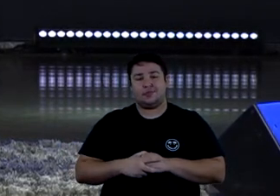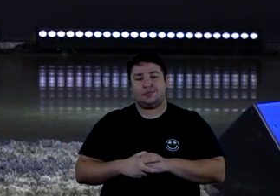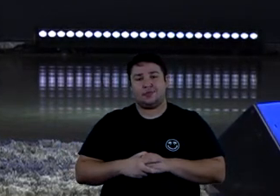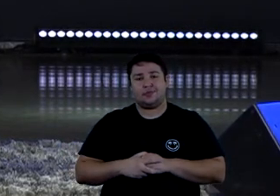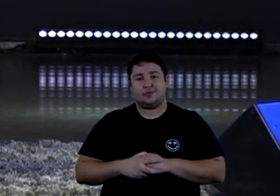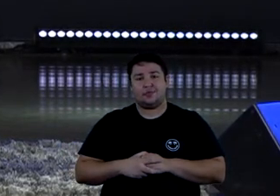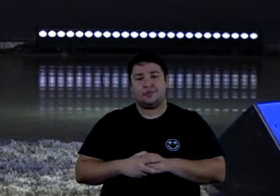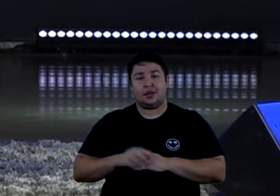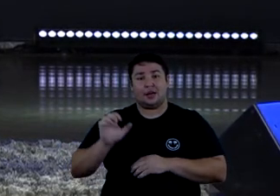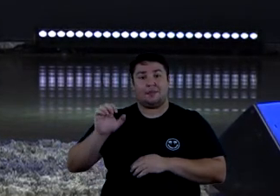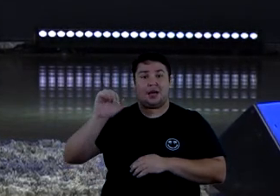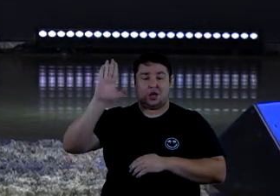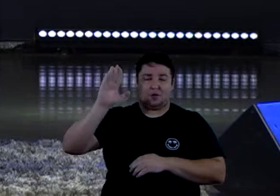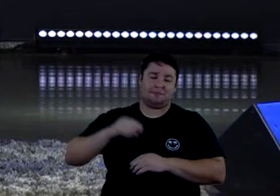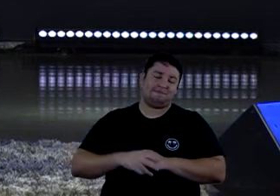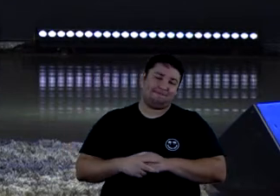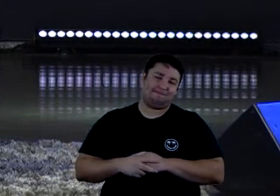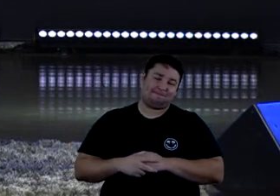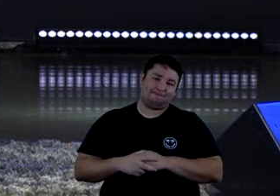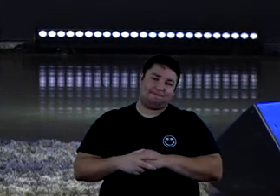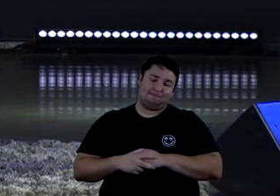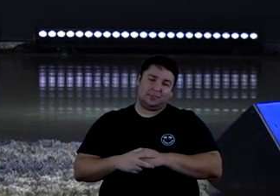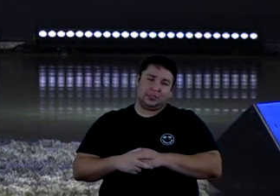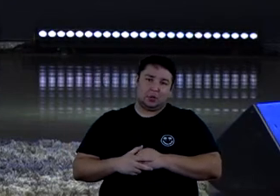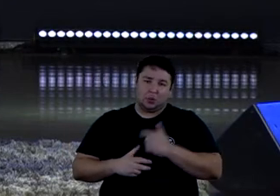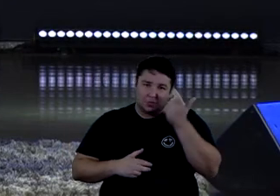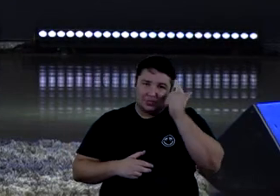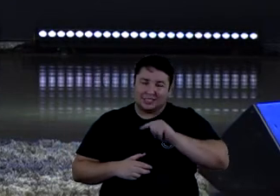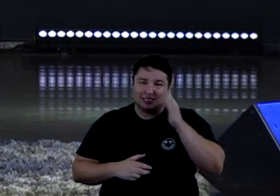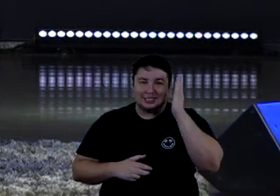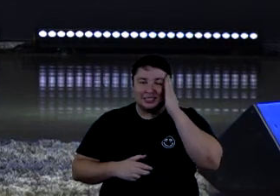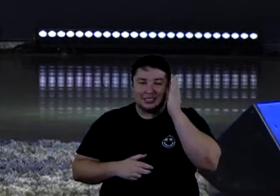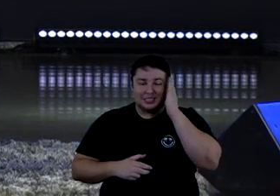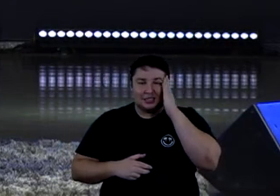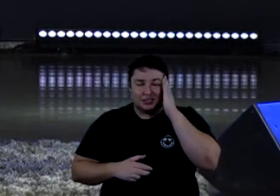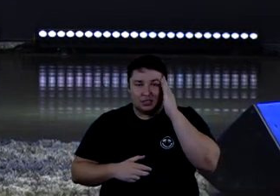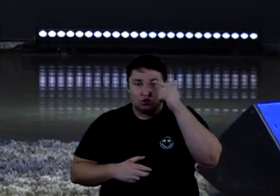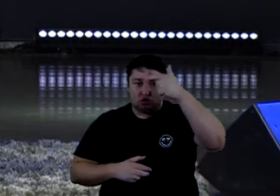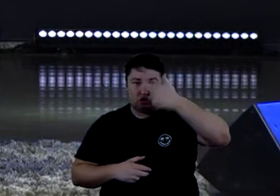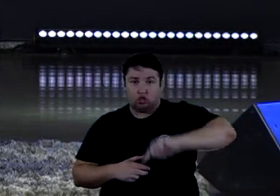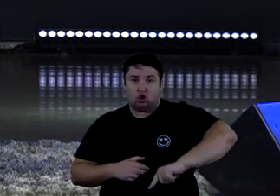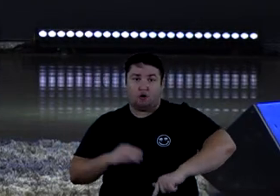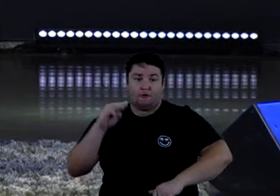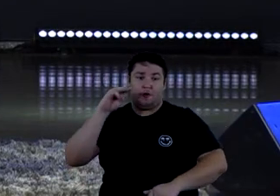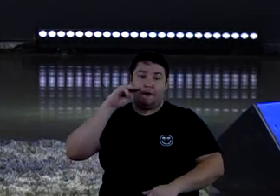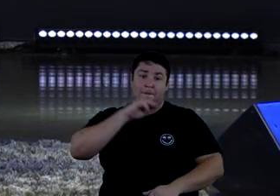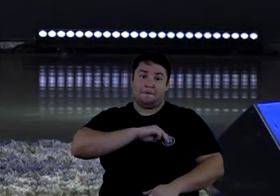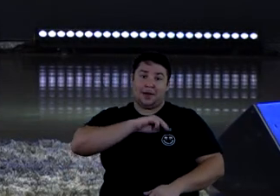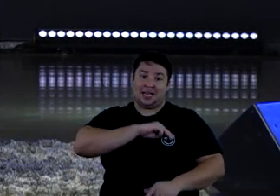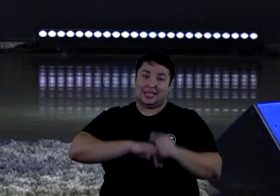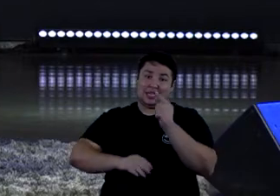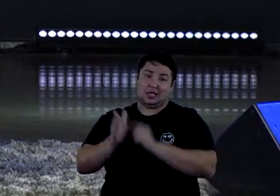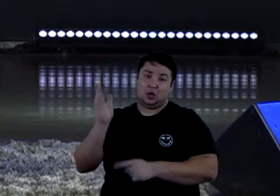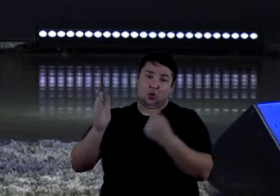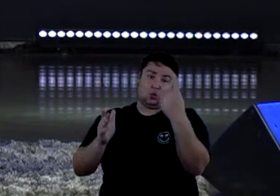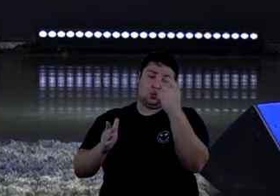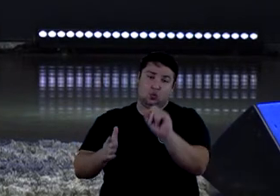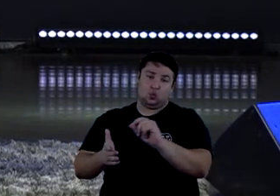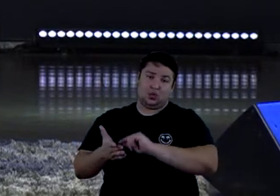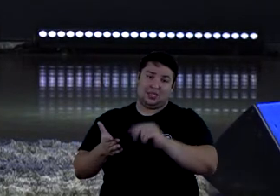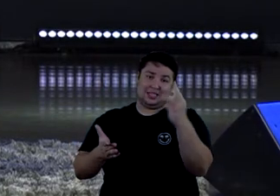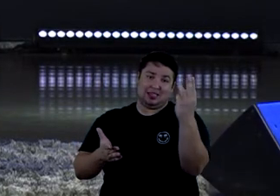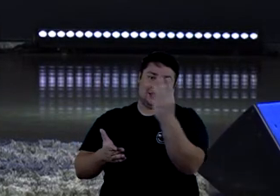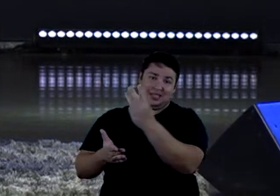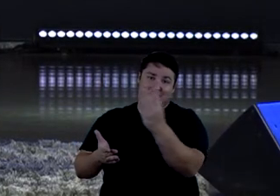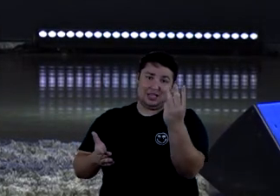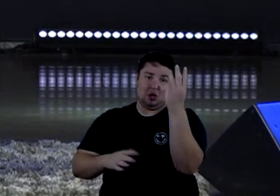A maior parte dela. Estão entendendo? De novo, Mateus 12, 33. uma árvore